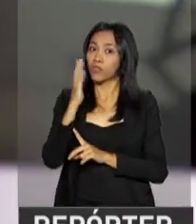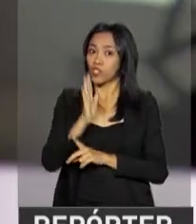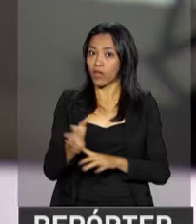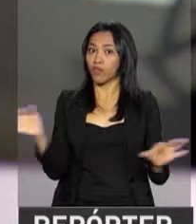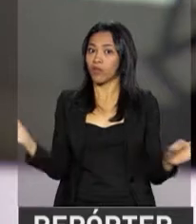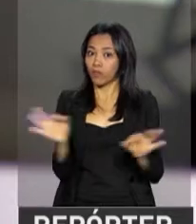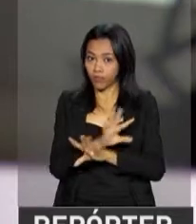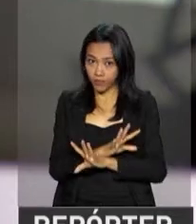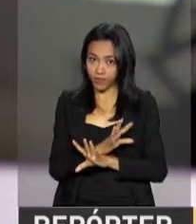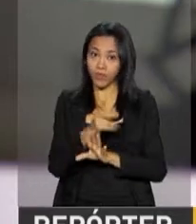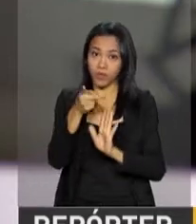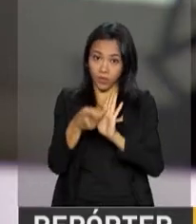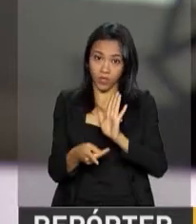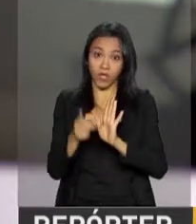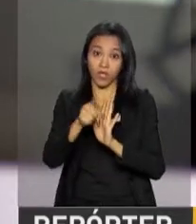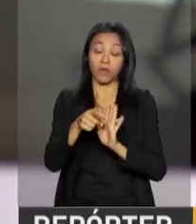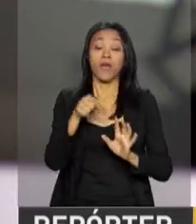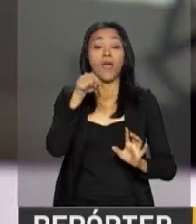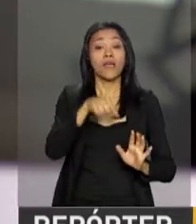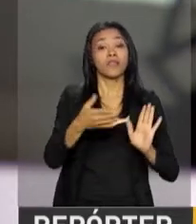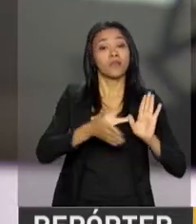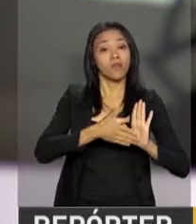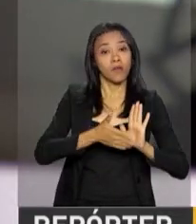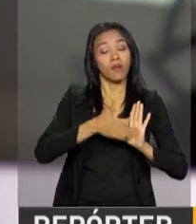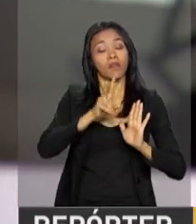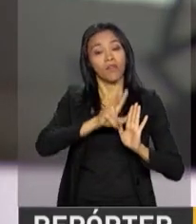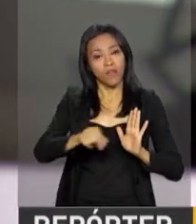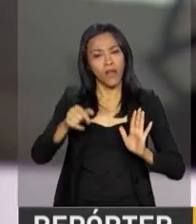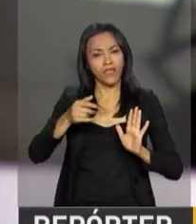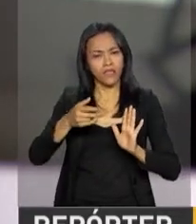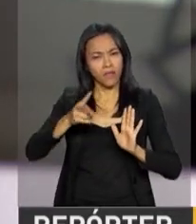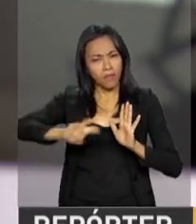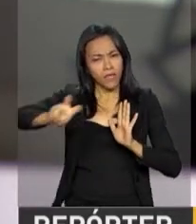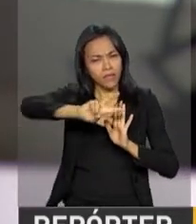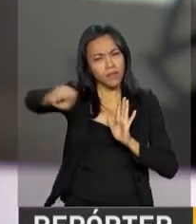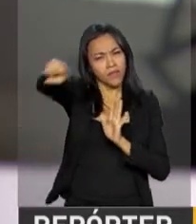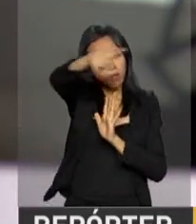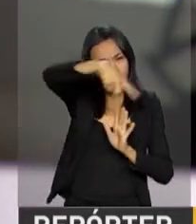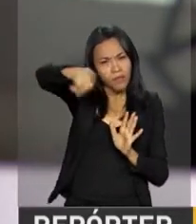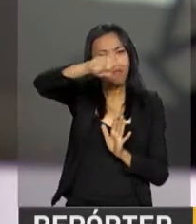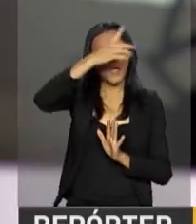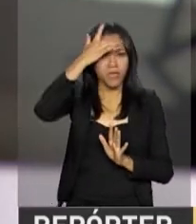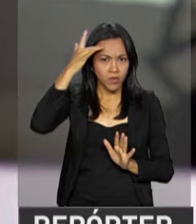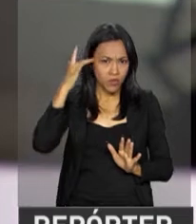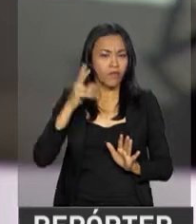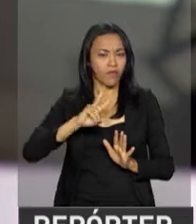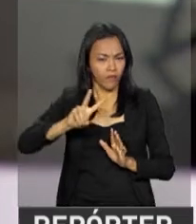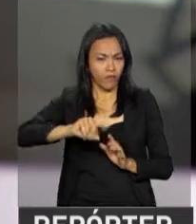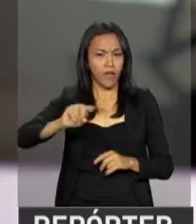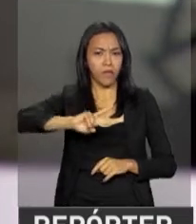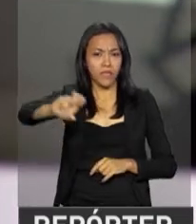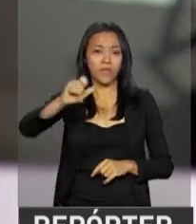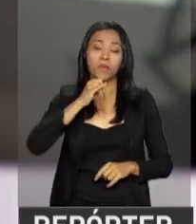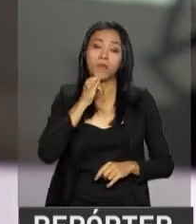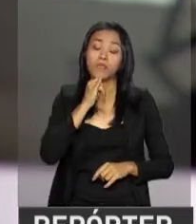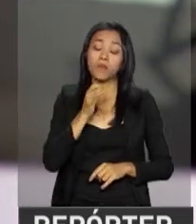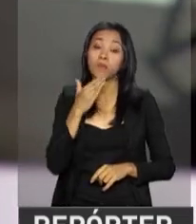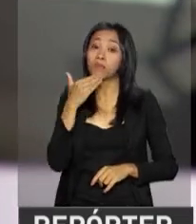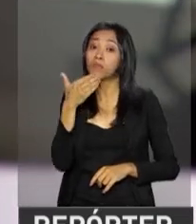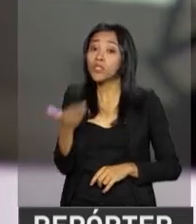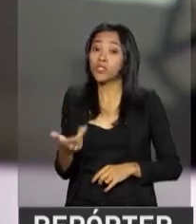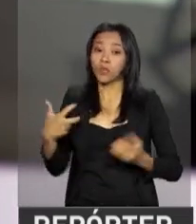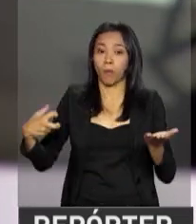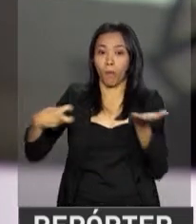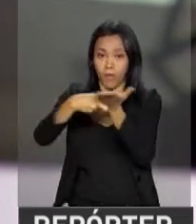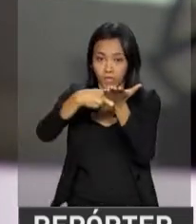partir de dezembro estas medidas começam a ser percebidas pela população como por exemplo na hora de solicitar o passaporte